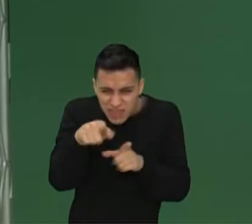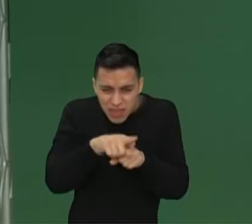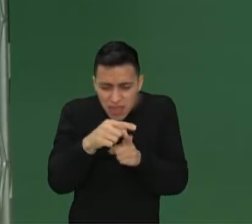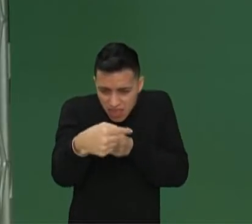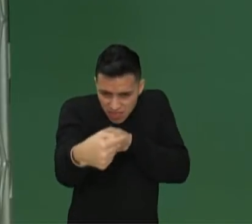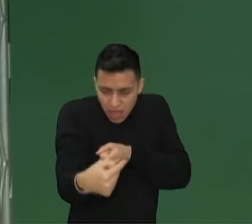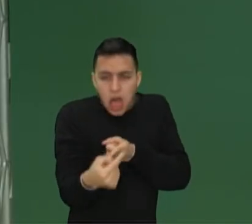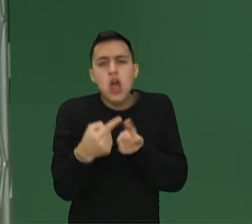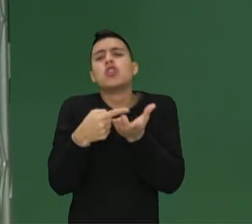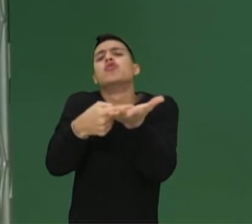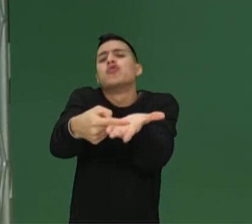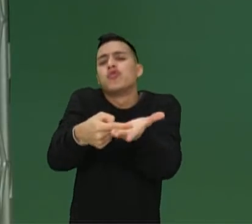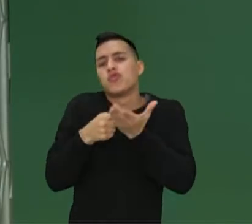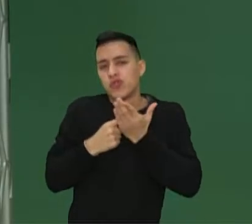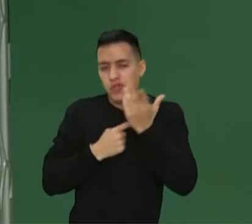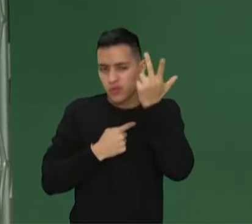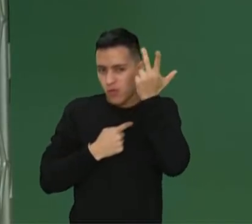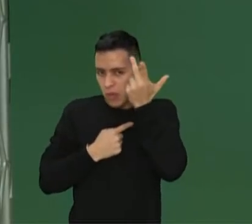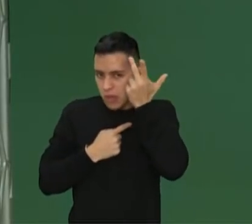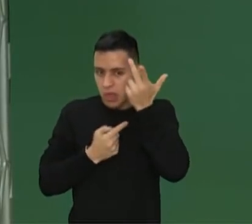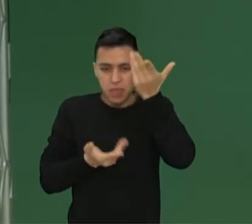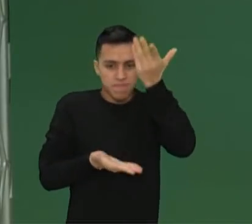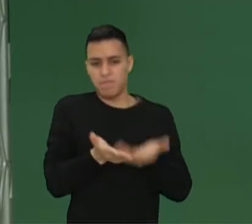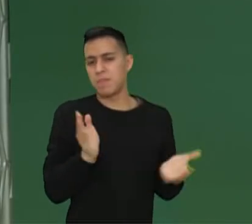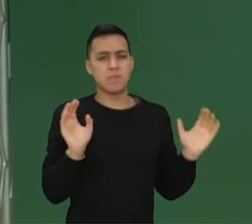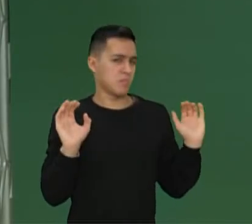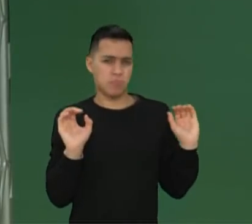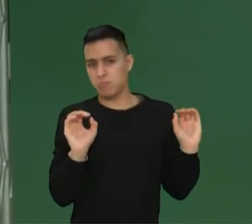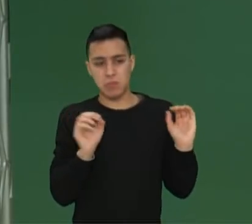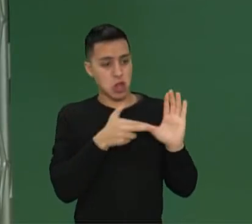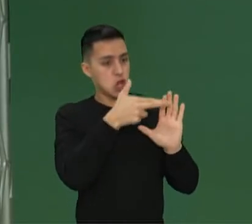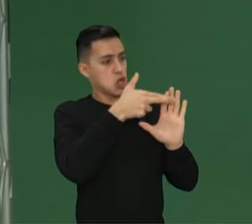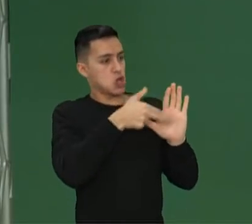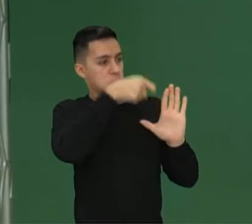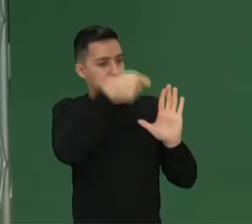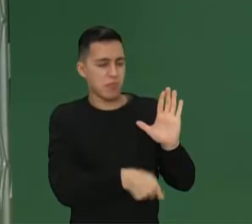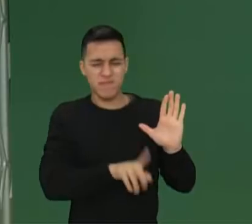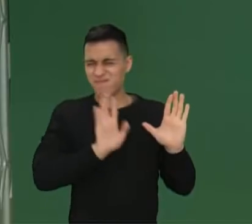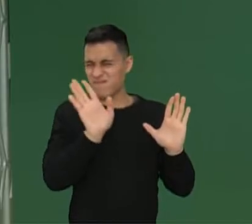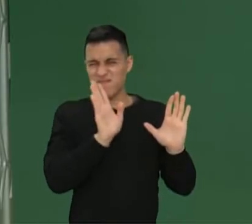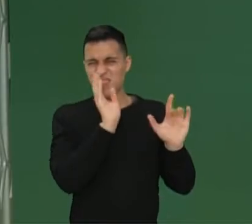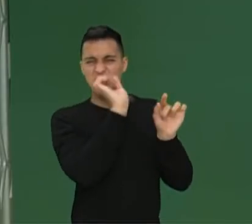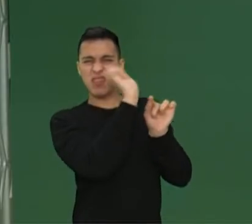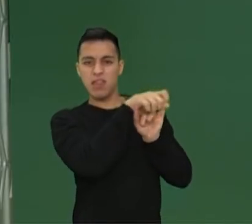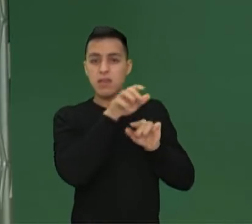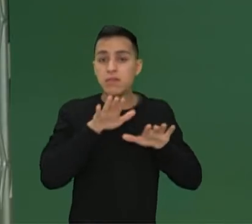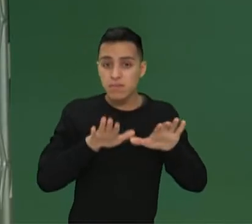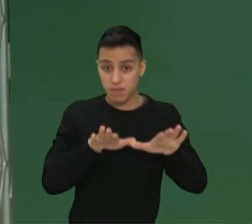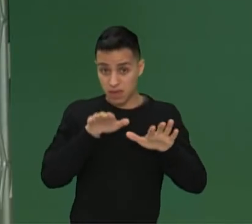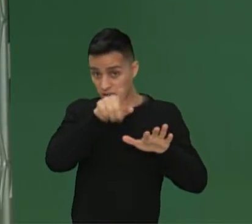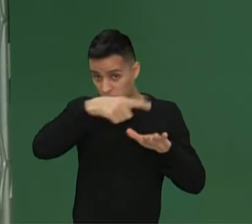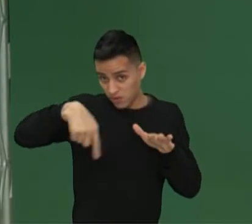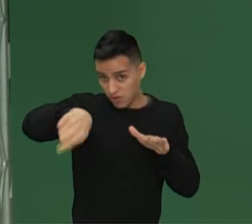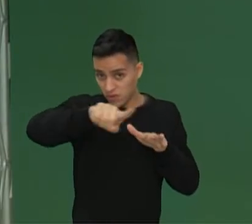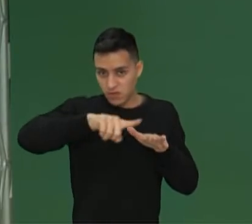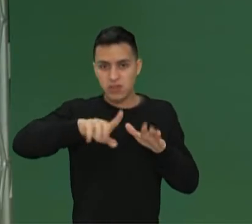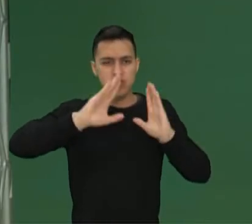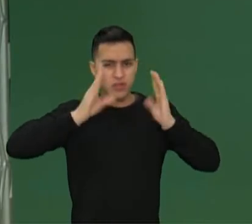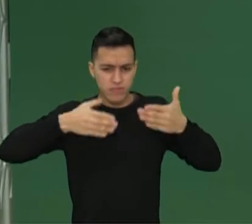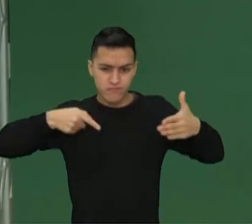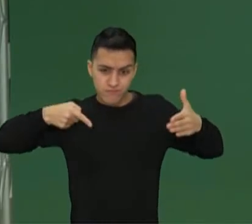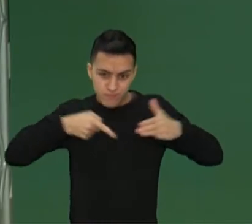um acordo, um comum acordo ali de não levar essa regra ao pé da letra. Mas se você já tem assim um